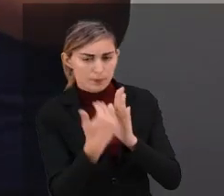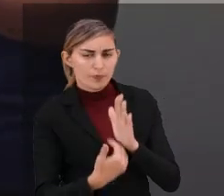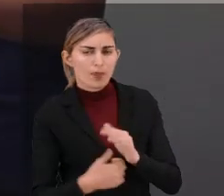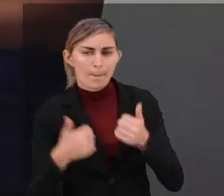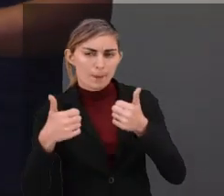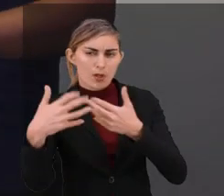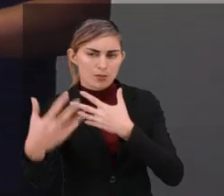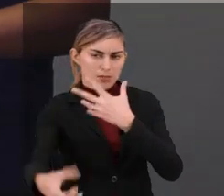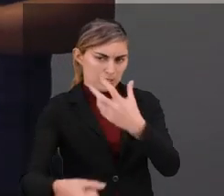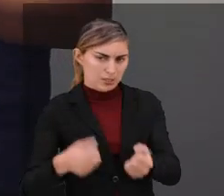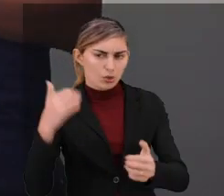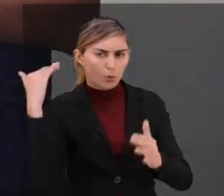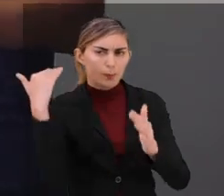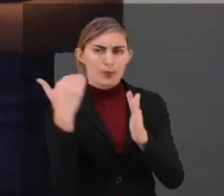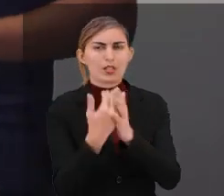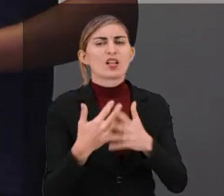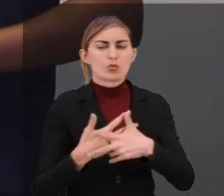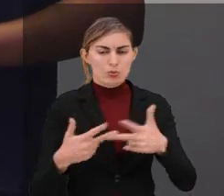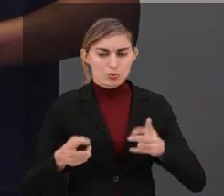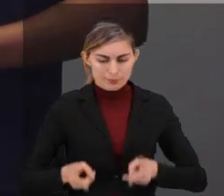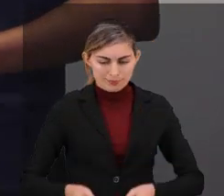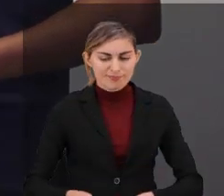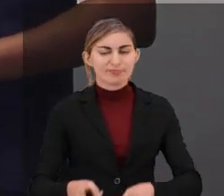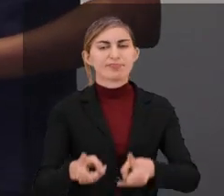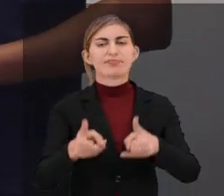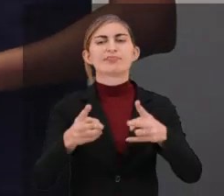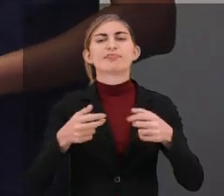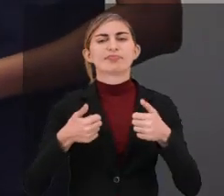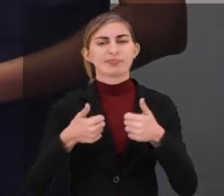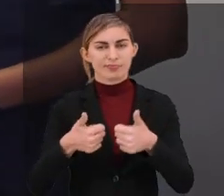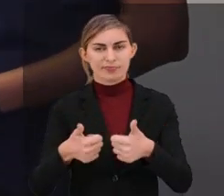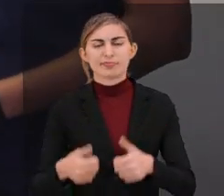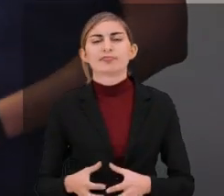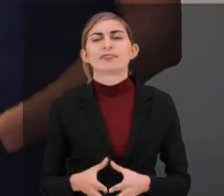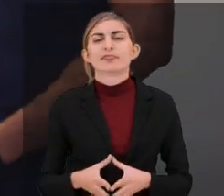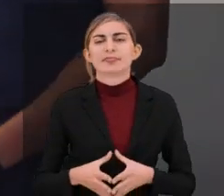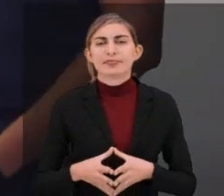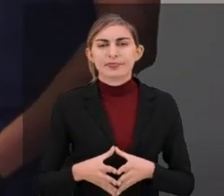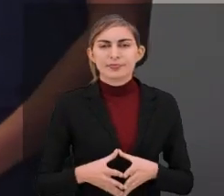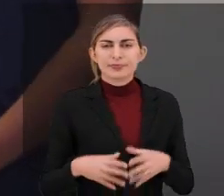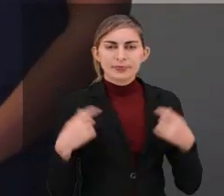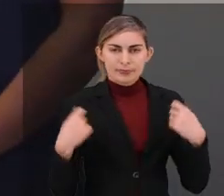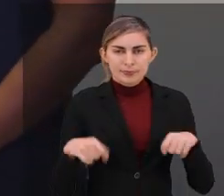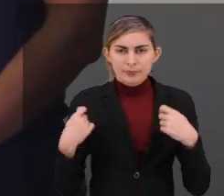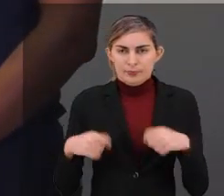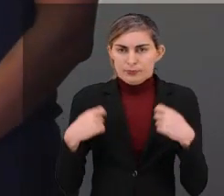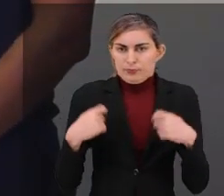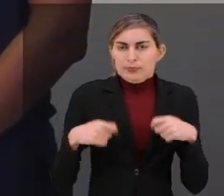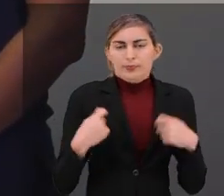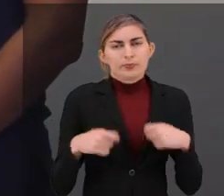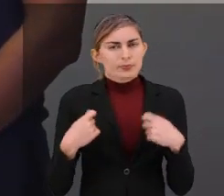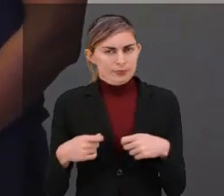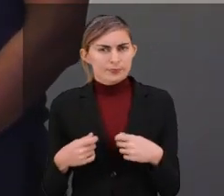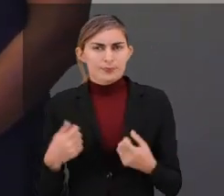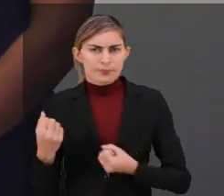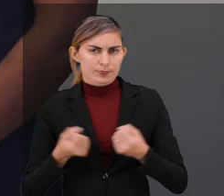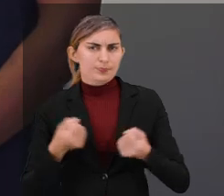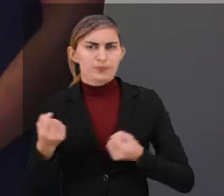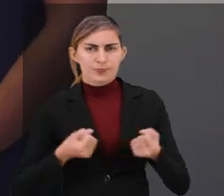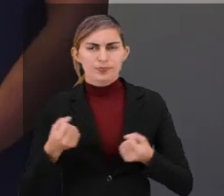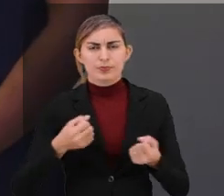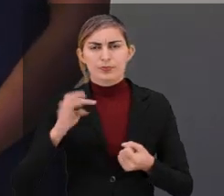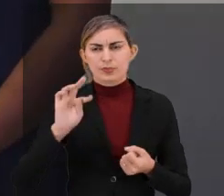boa aceitação em fazê-lo, a coisa segue e toma um ótimo rumo. A necessidade de um transporte seguro, então, como você